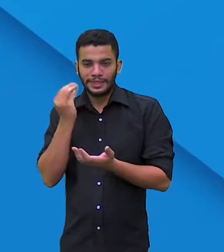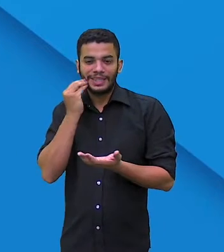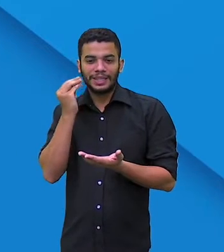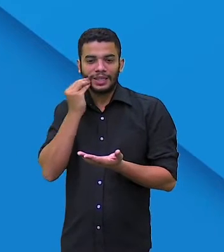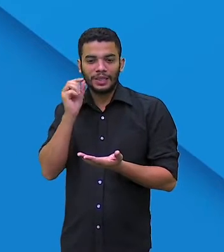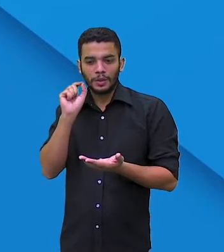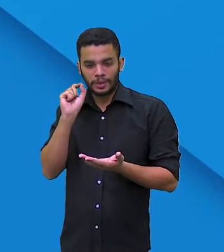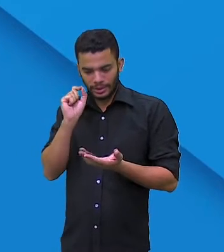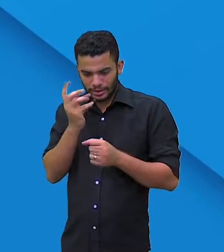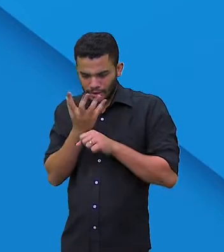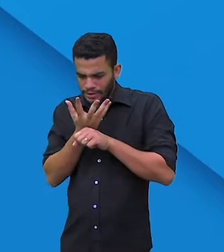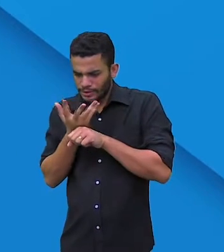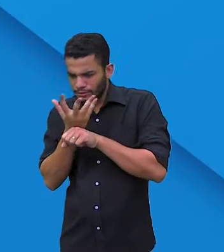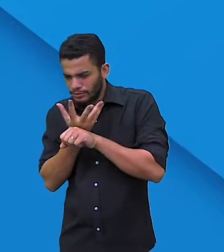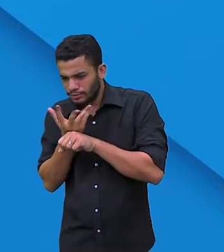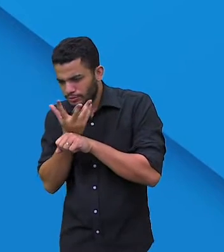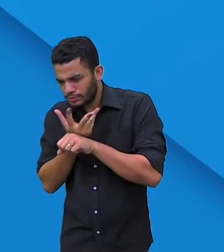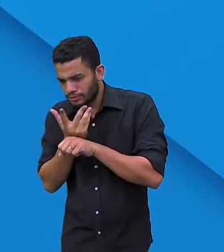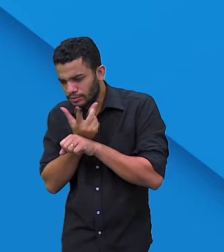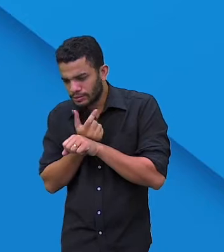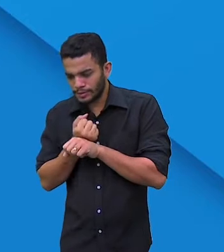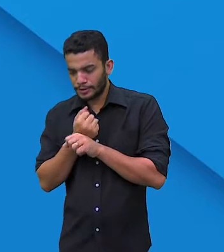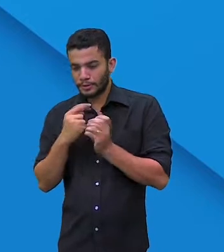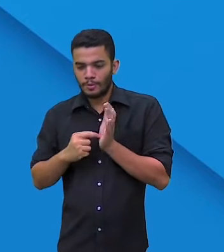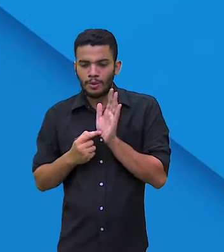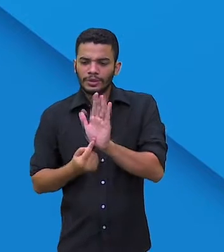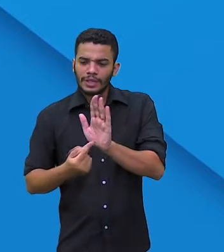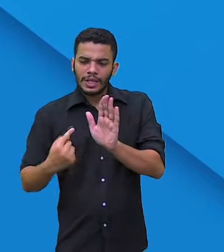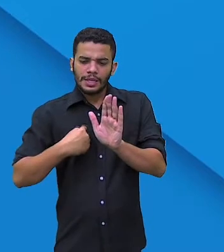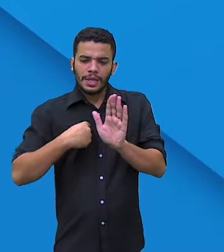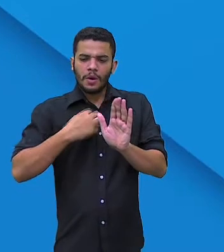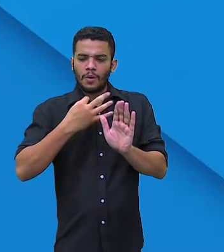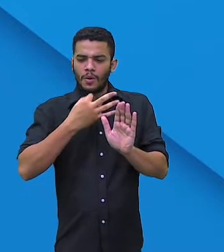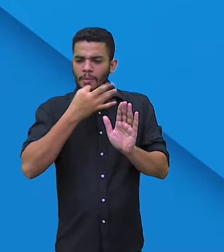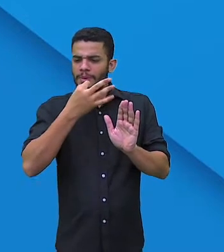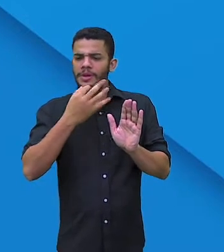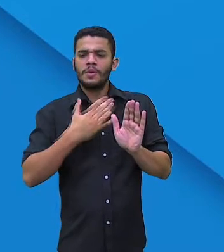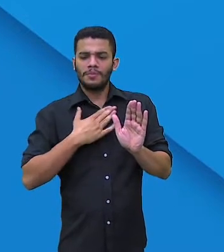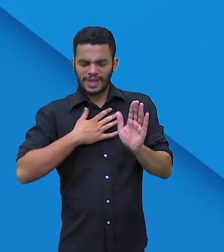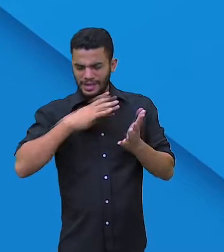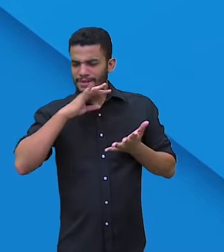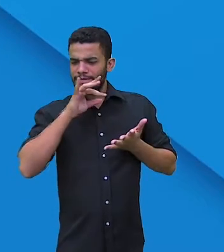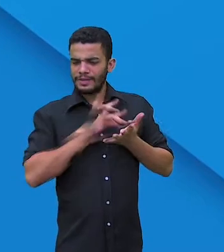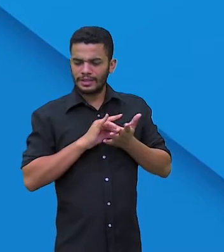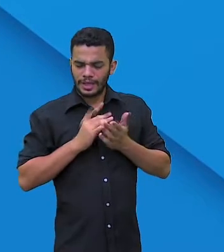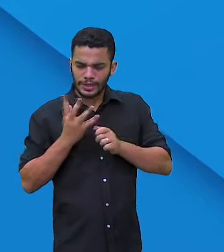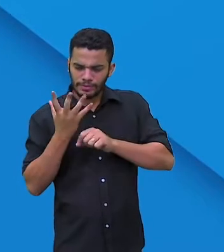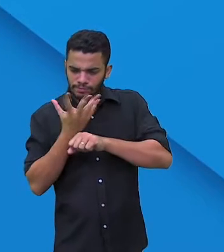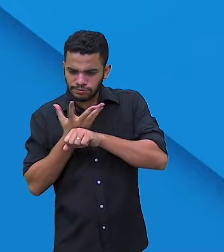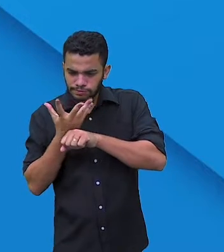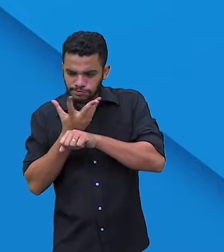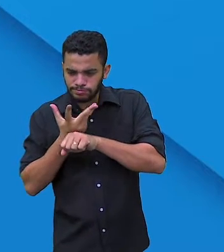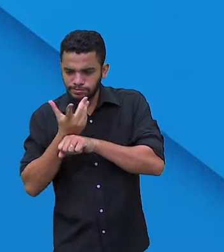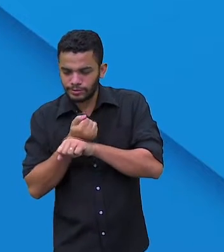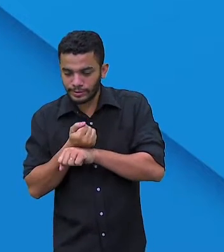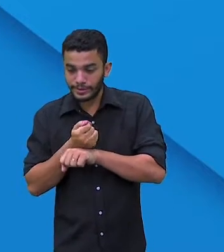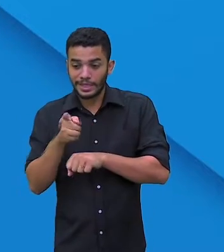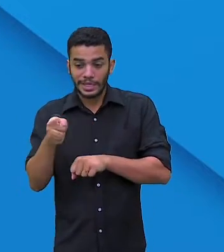convencer mesmo, né? Você tem que ter essa certeza aí fortemente estabelecida, com plena convicção que